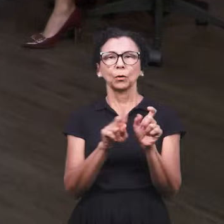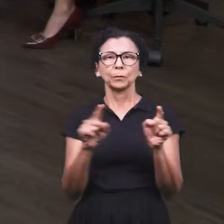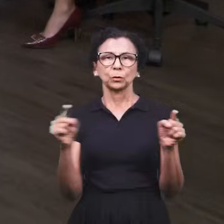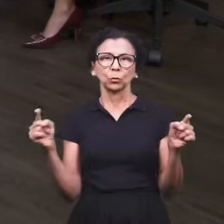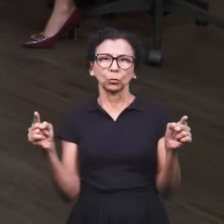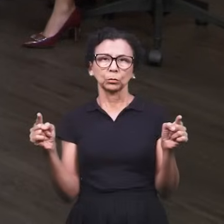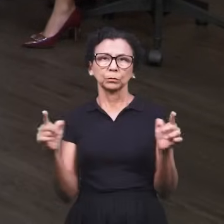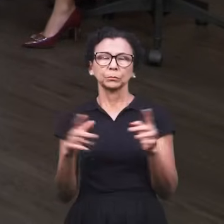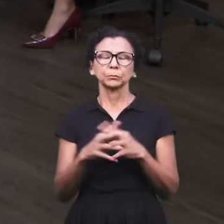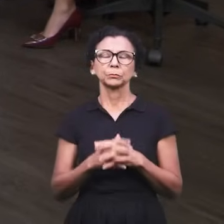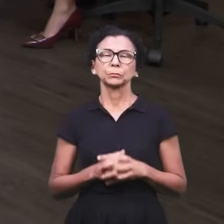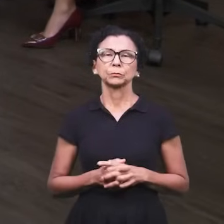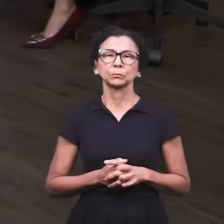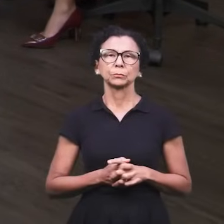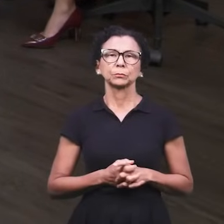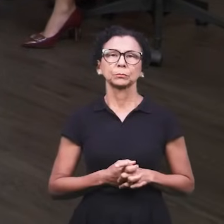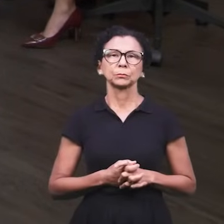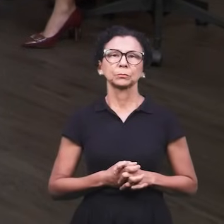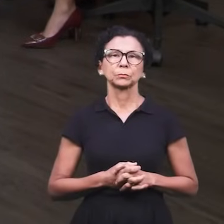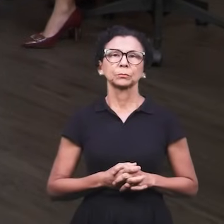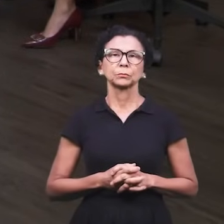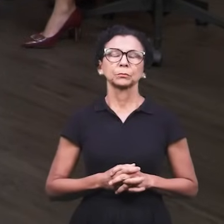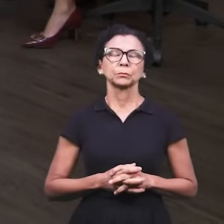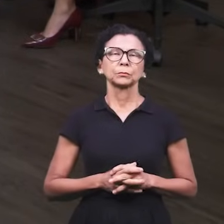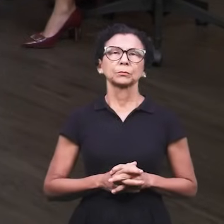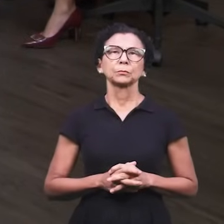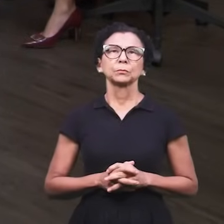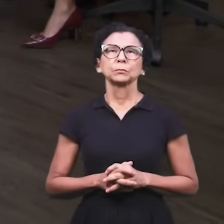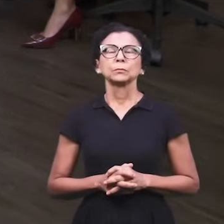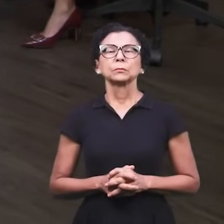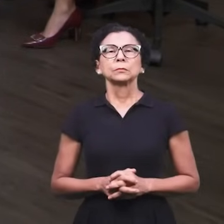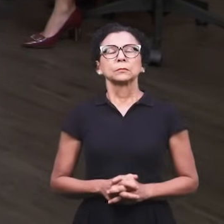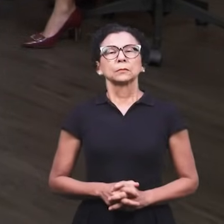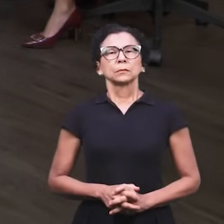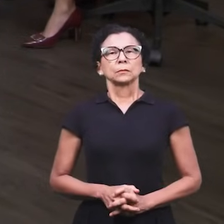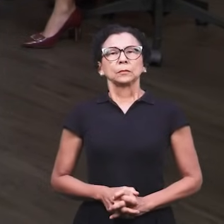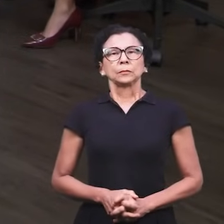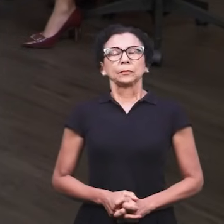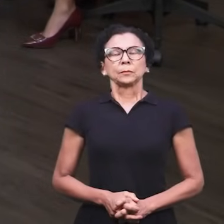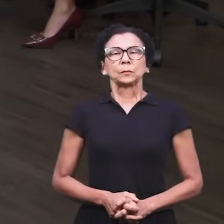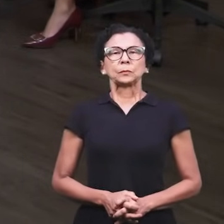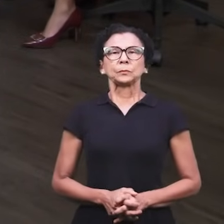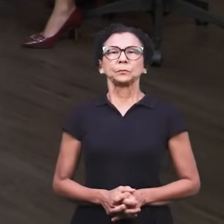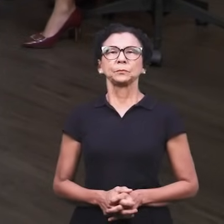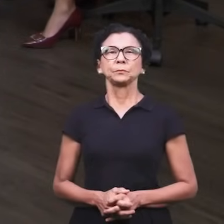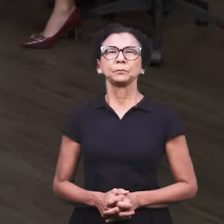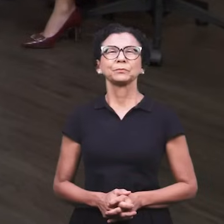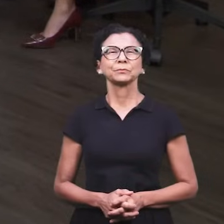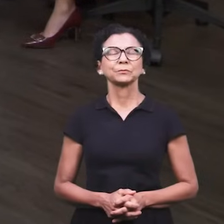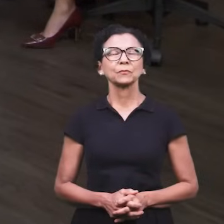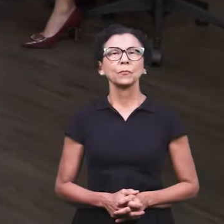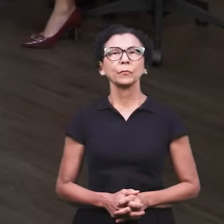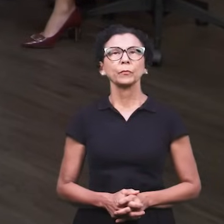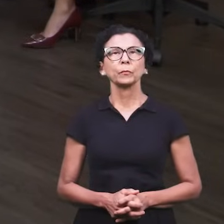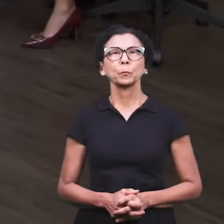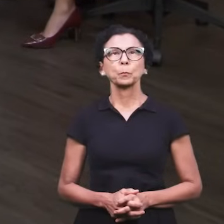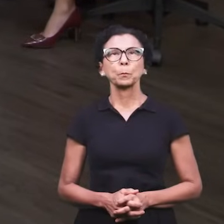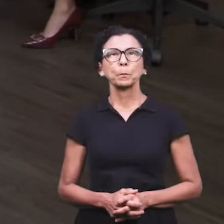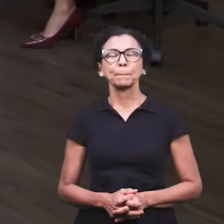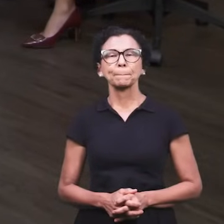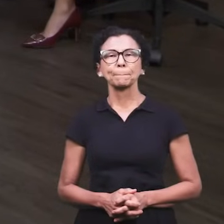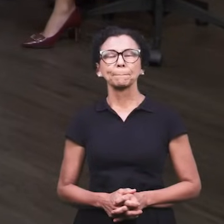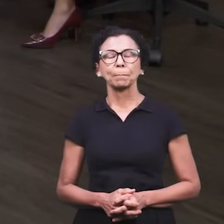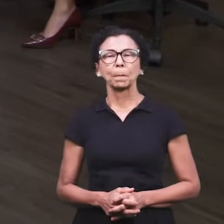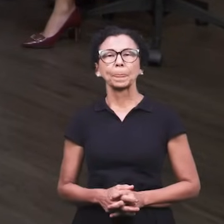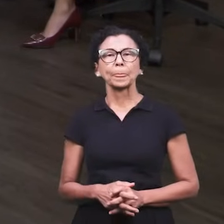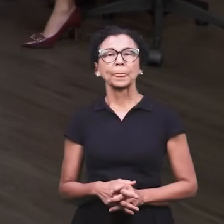Bem, nós sempre começamos, o primeiro questionamento feito é a partir de um